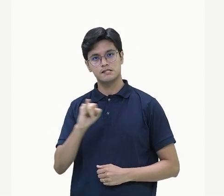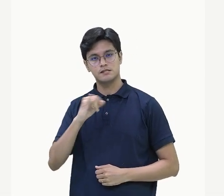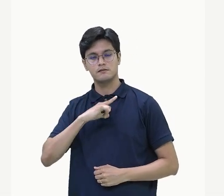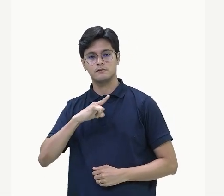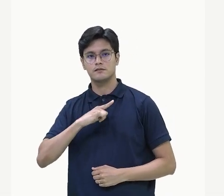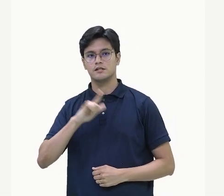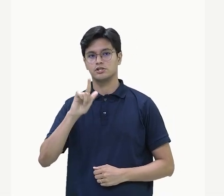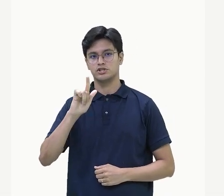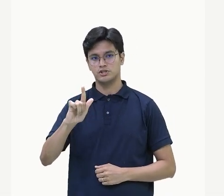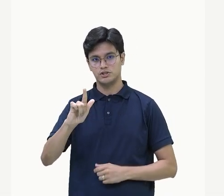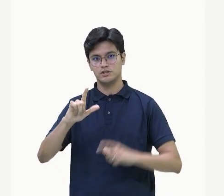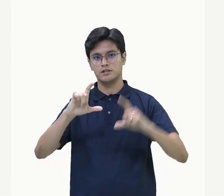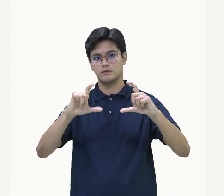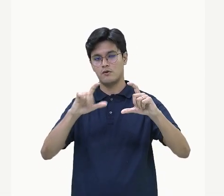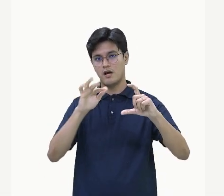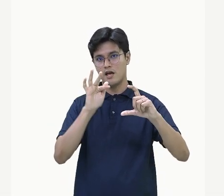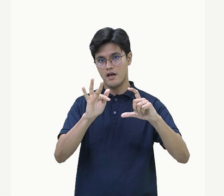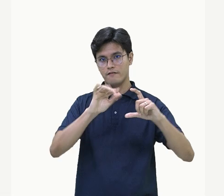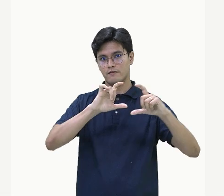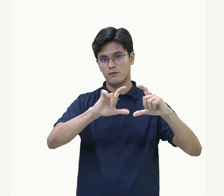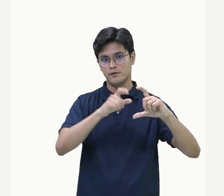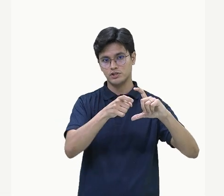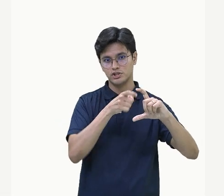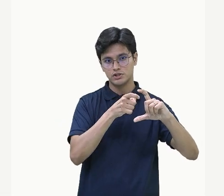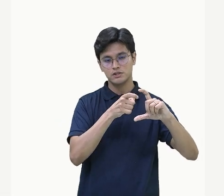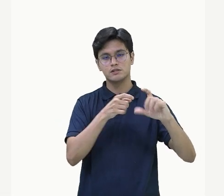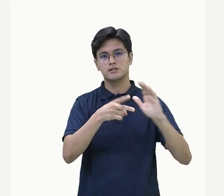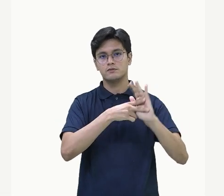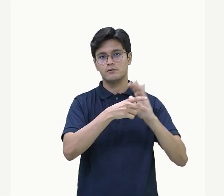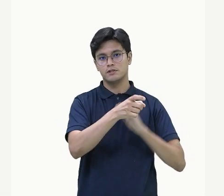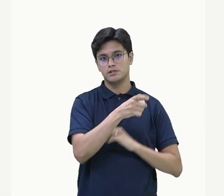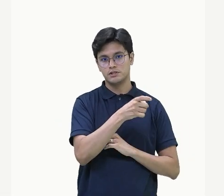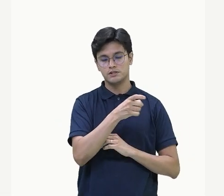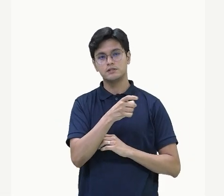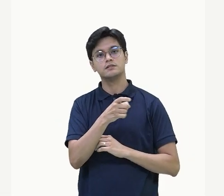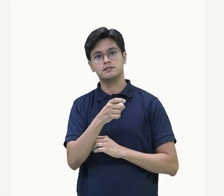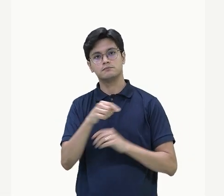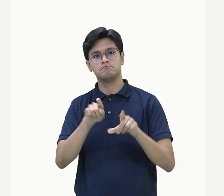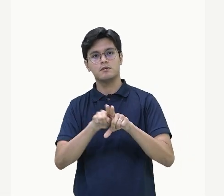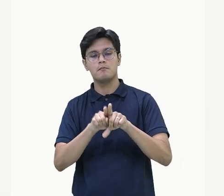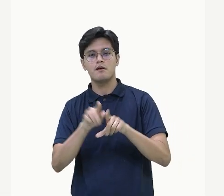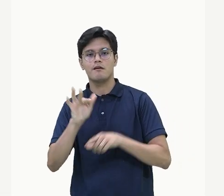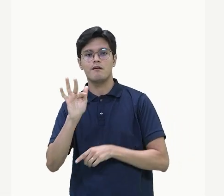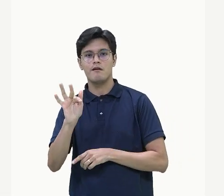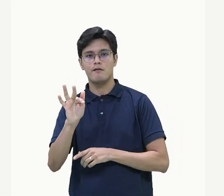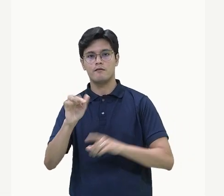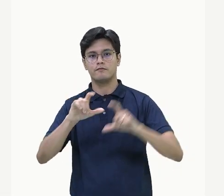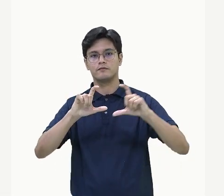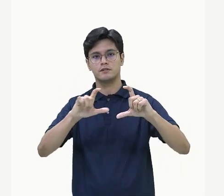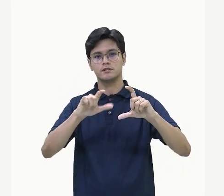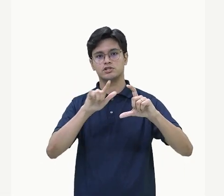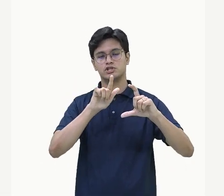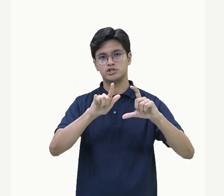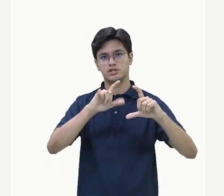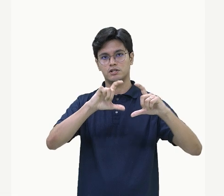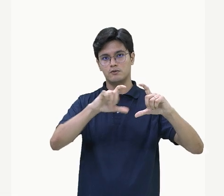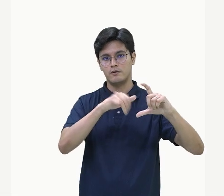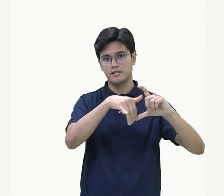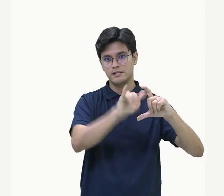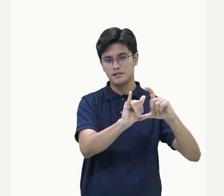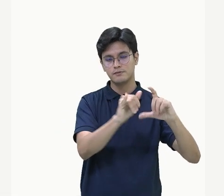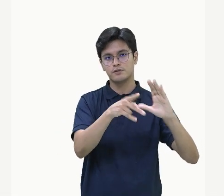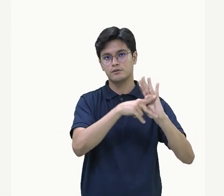e f de g de y igual a y para todo x pertencente a A e y pertencente a